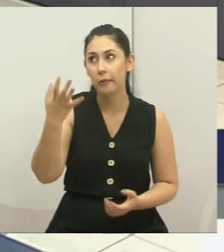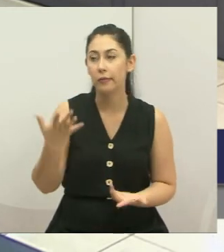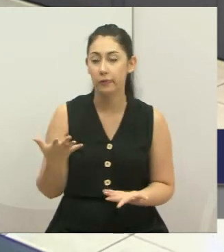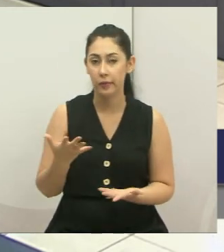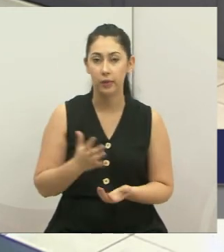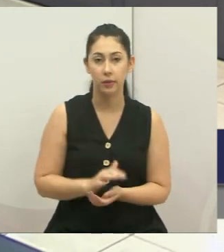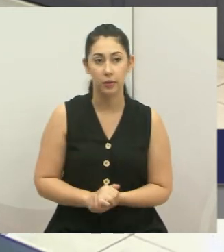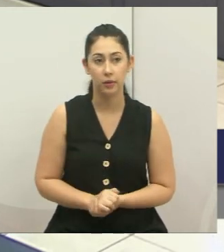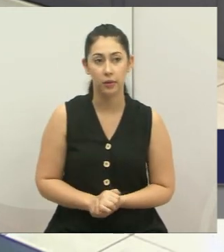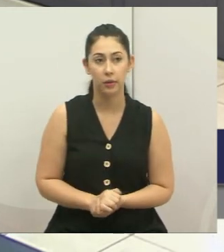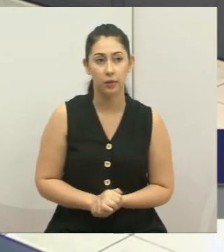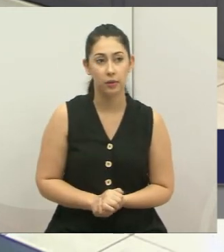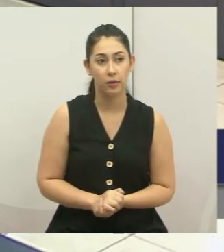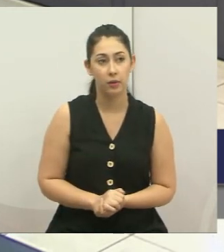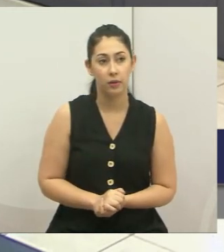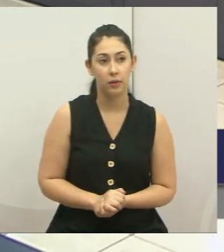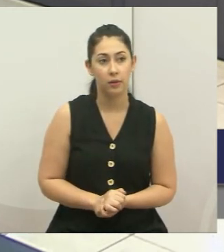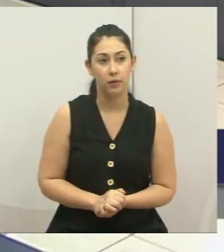Mas,